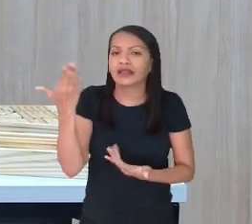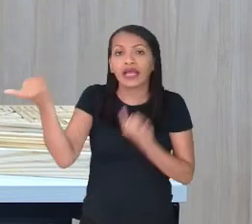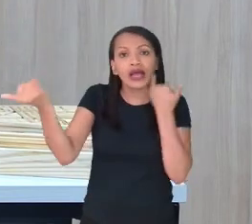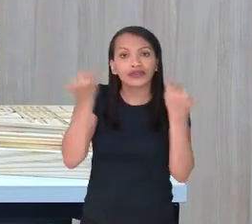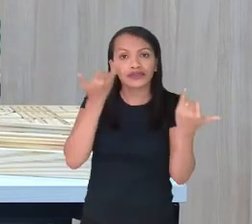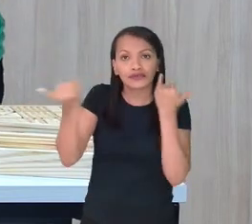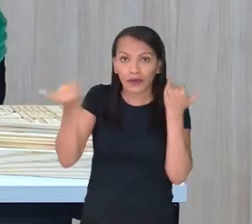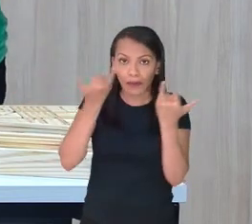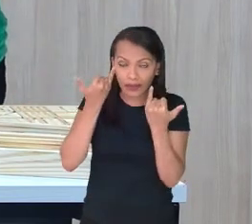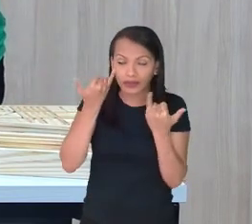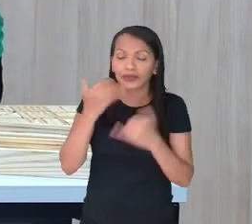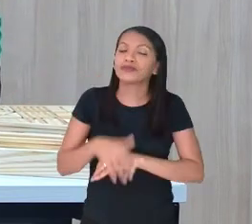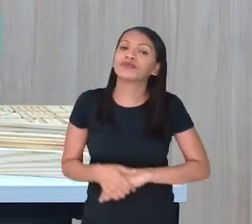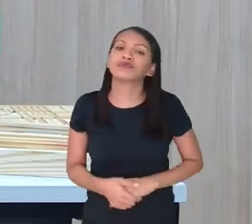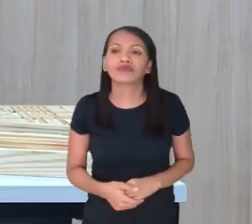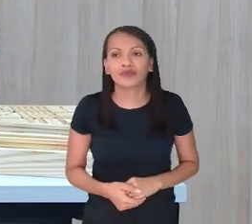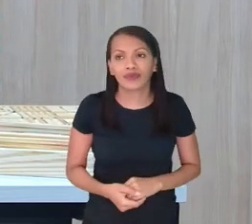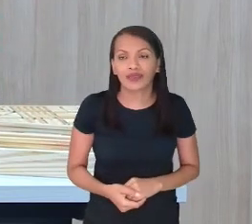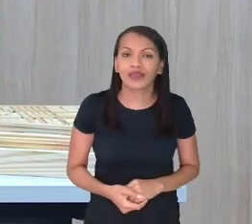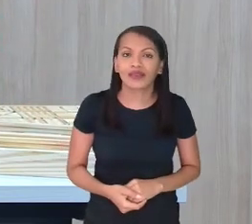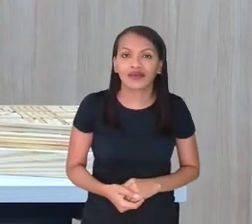próxima.